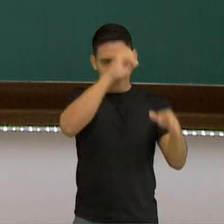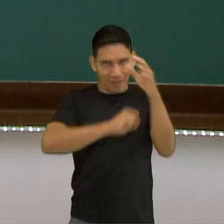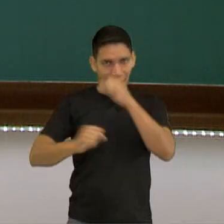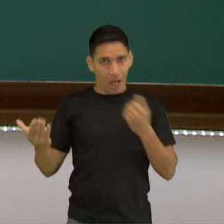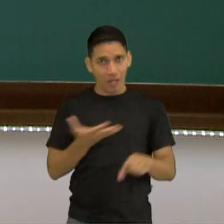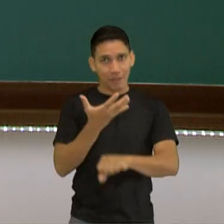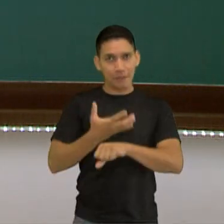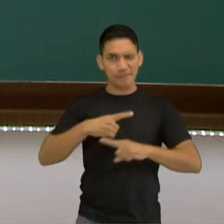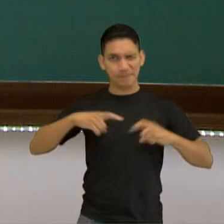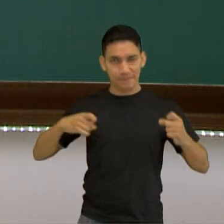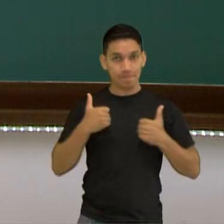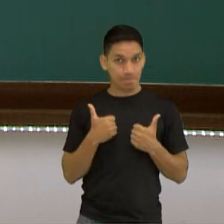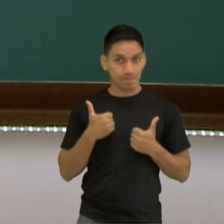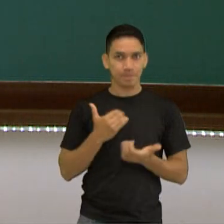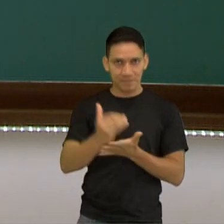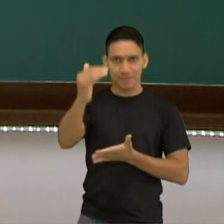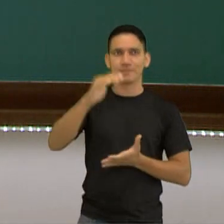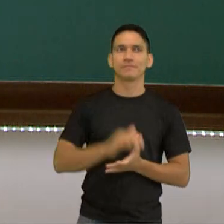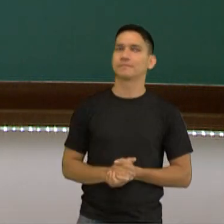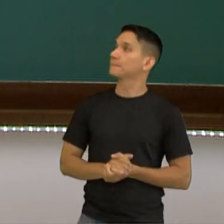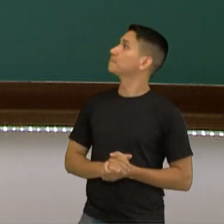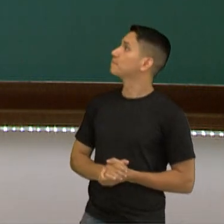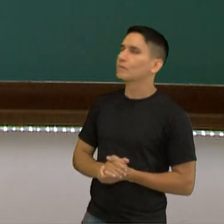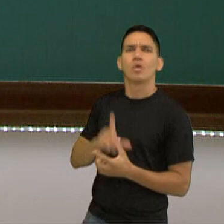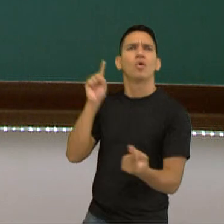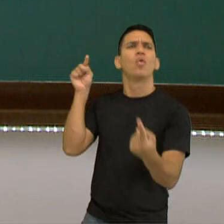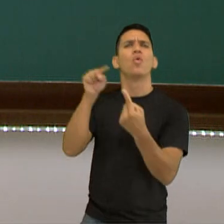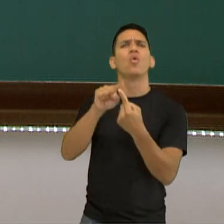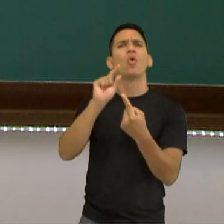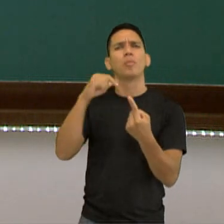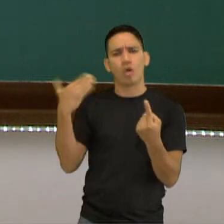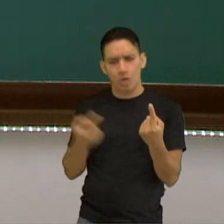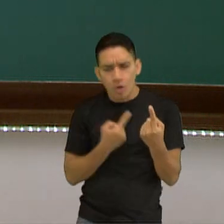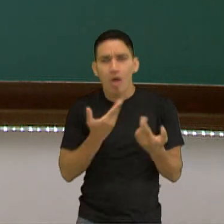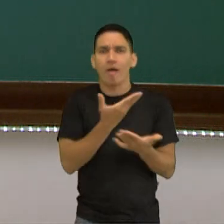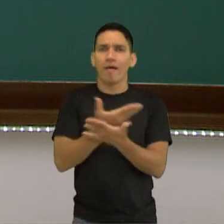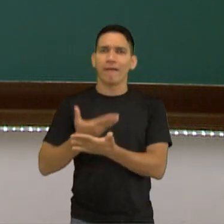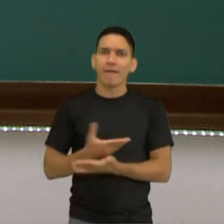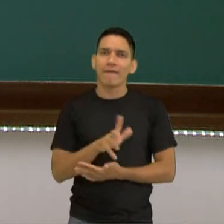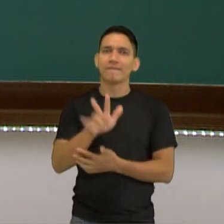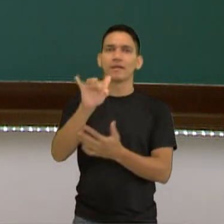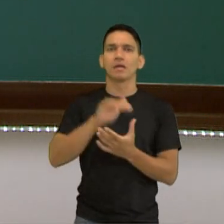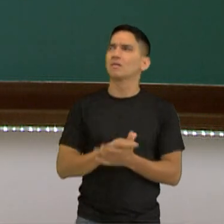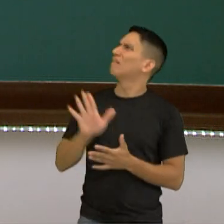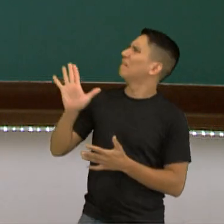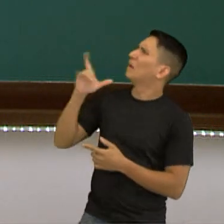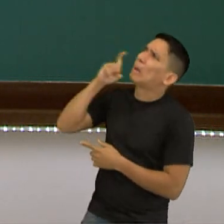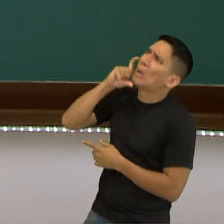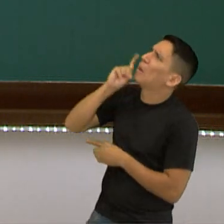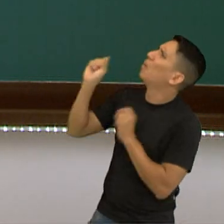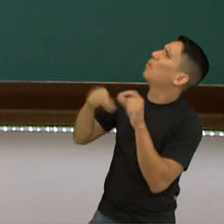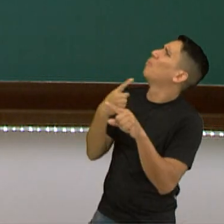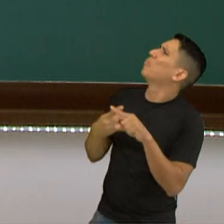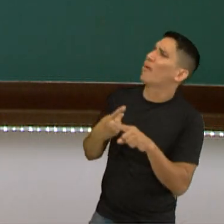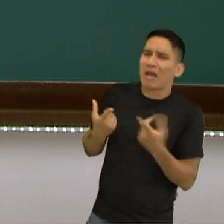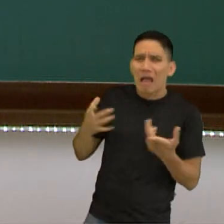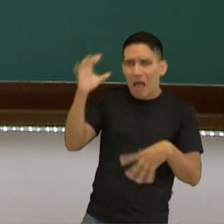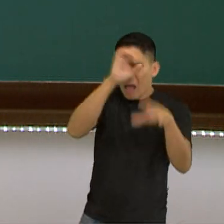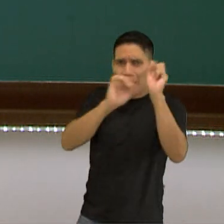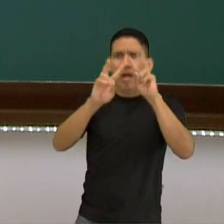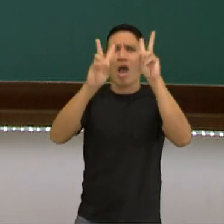disciplina de ciências. Então vamos começar? Quais são os objetivos da nossa aula? Mas Fabiano, por que a gente está aprendendo